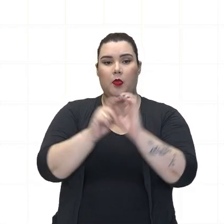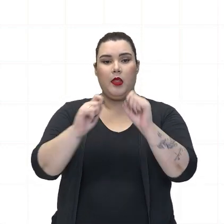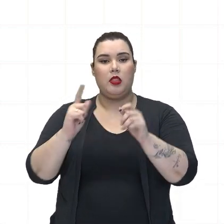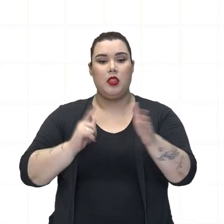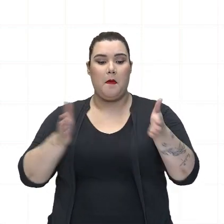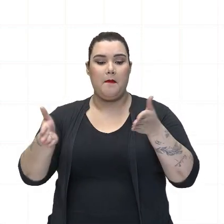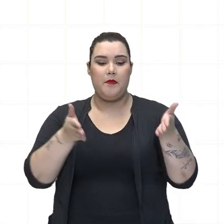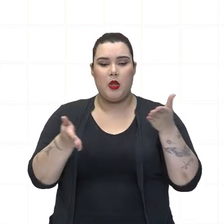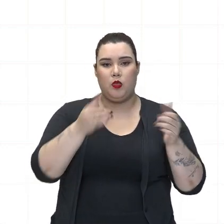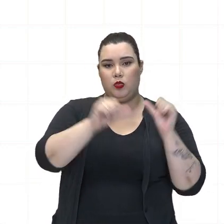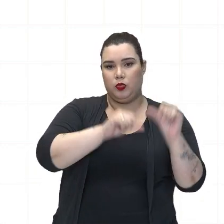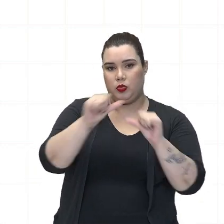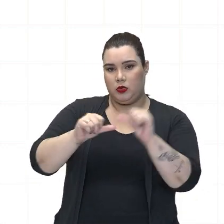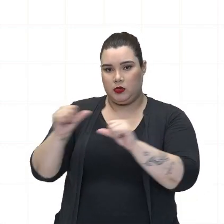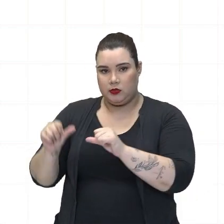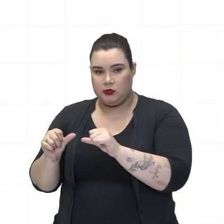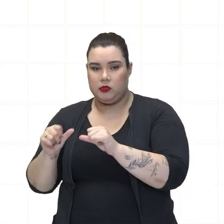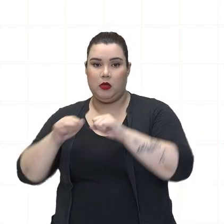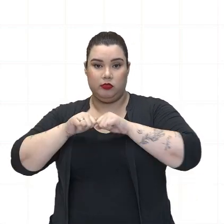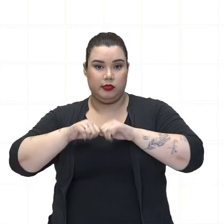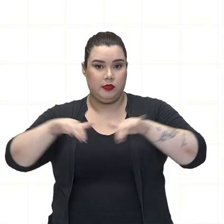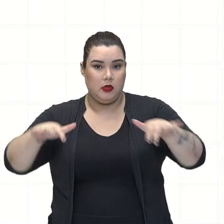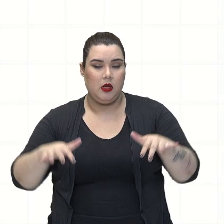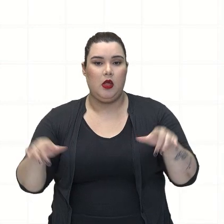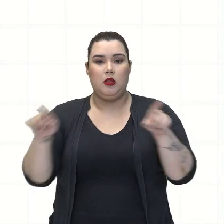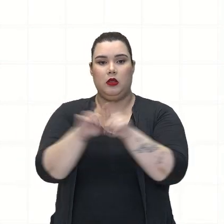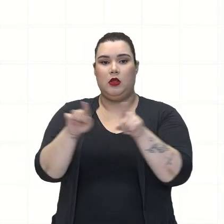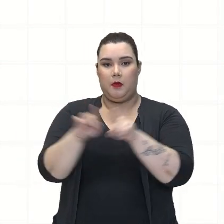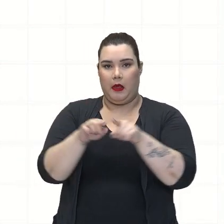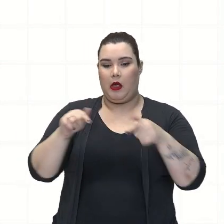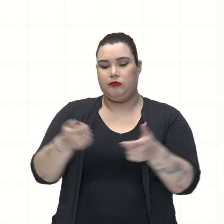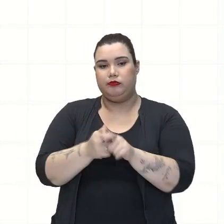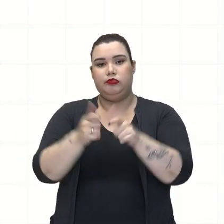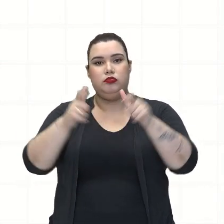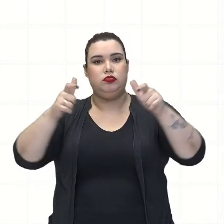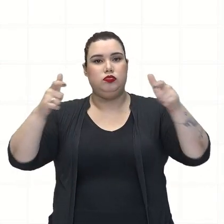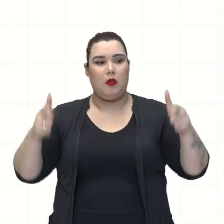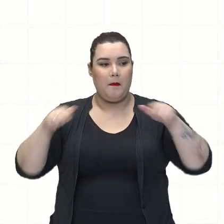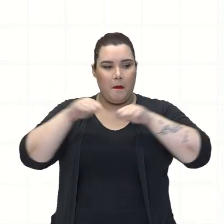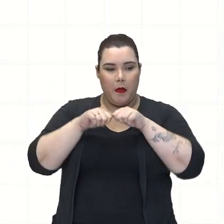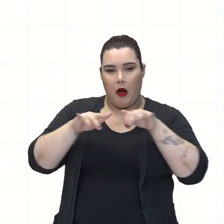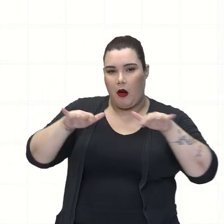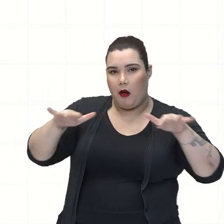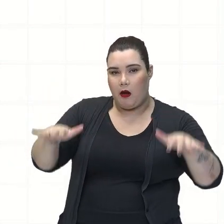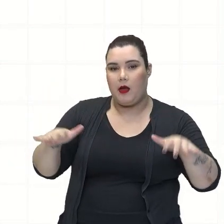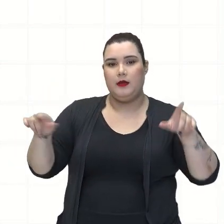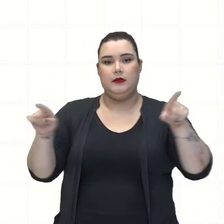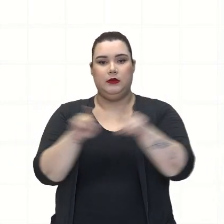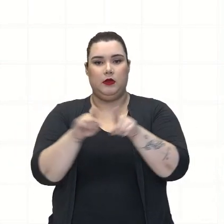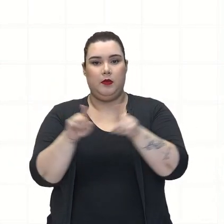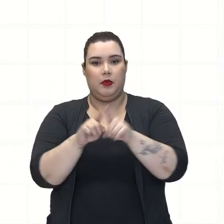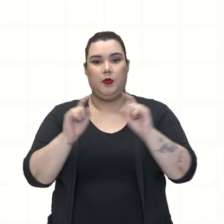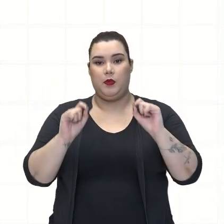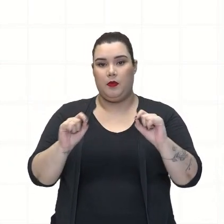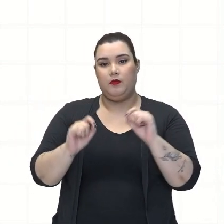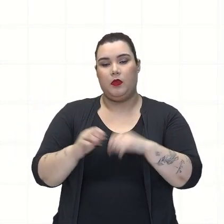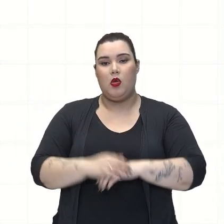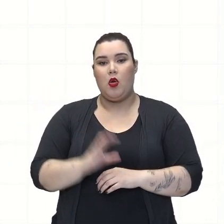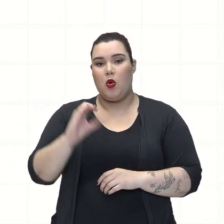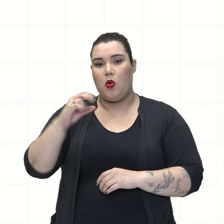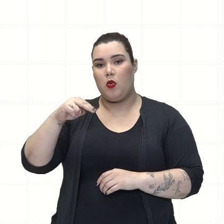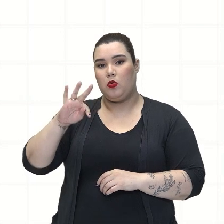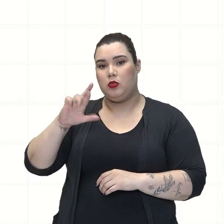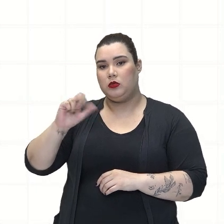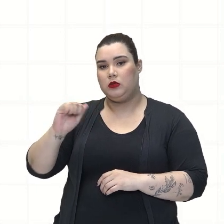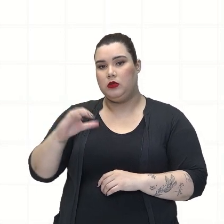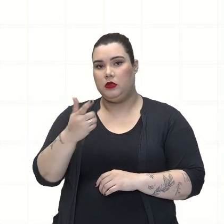alternância de períodos de expansão, e aí ele está crescendo, se expandindo, tá? E períodos de contração, que vem normalmente com as